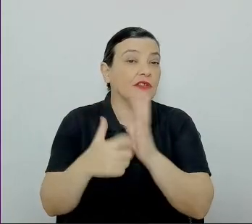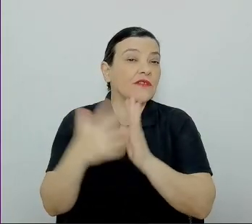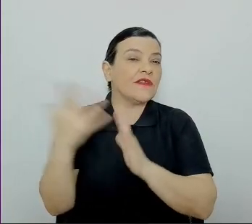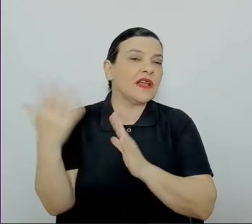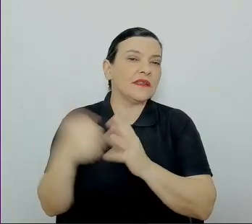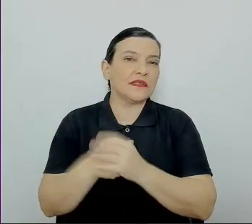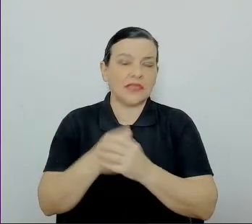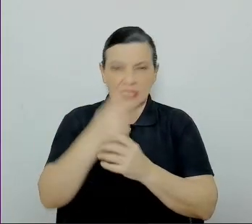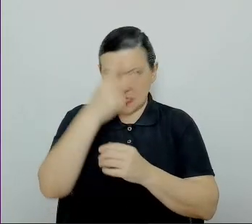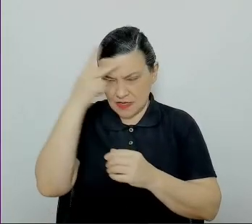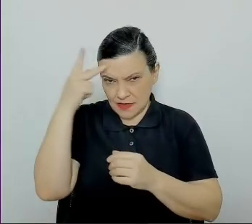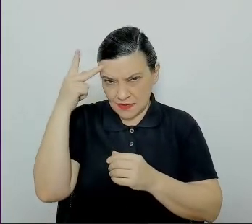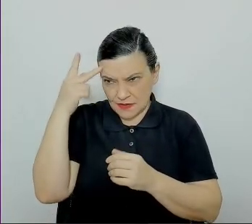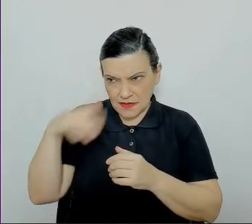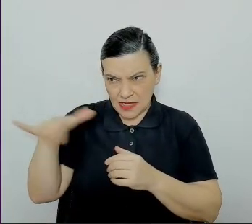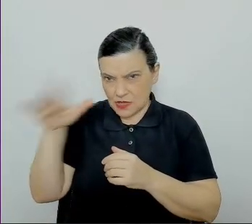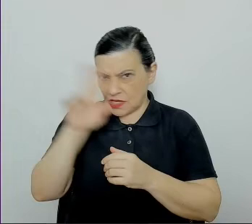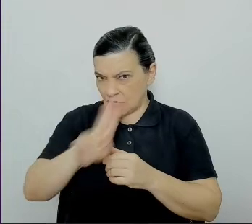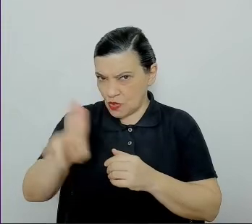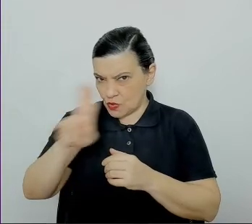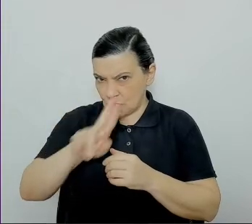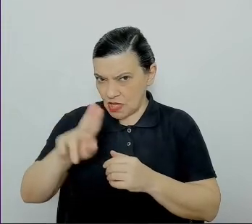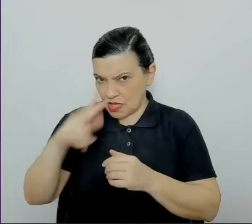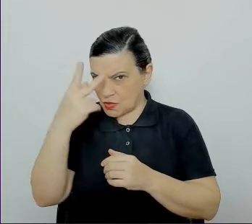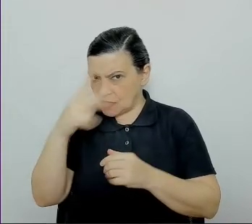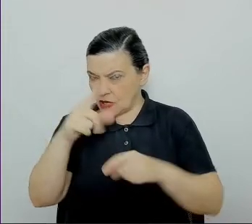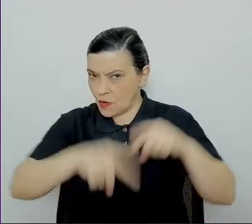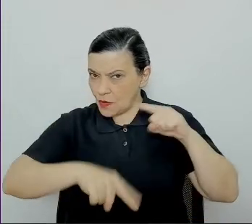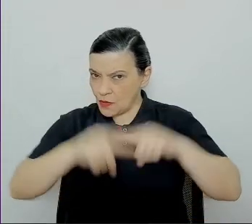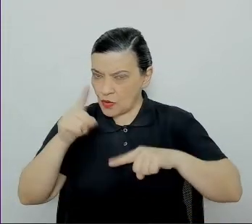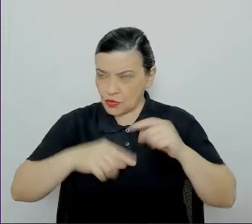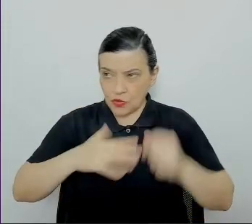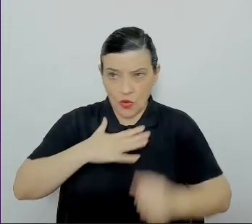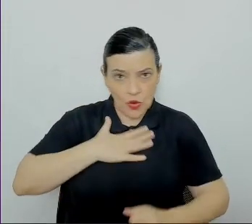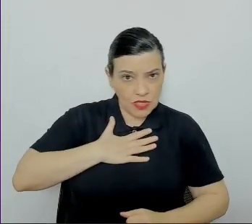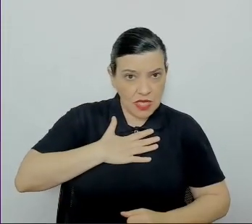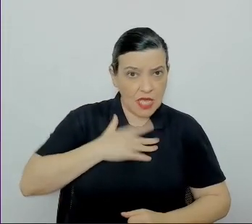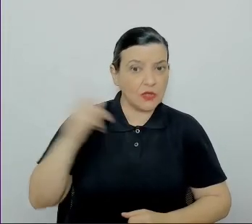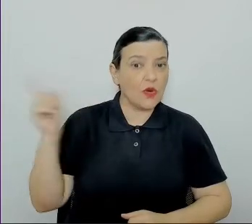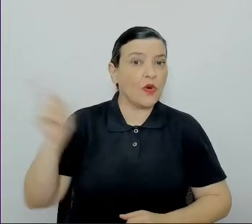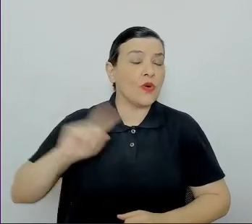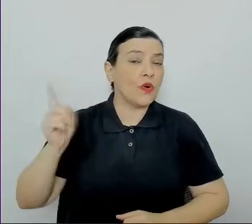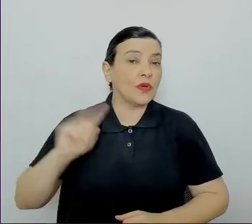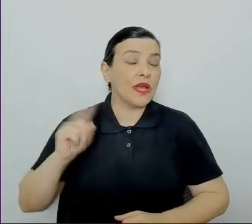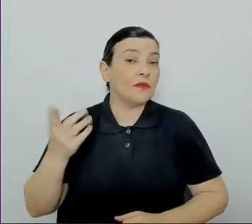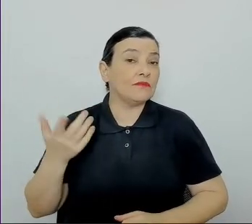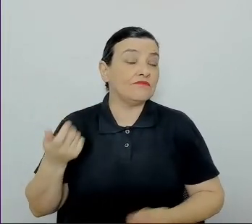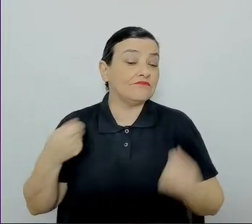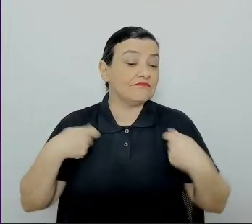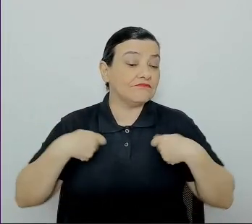estão usando a sua solução, qual o tempo de uso, elas estão satisfeitas ou não. E sobre satisfação,